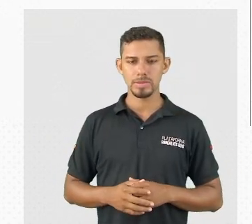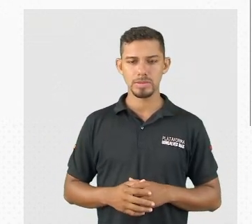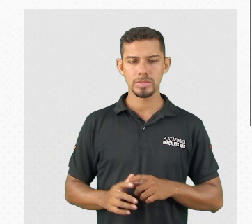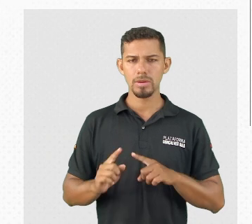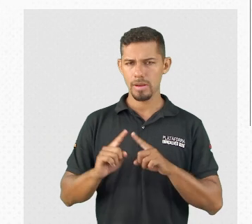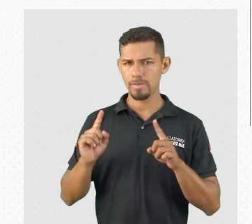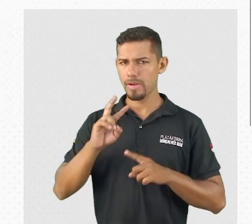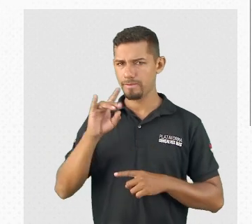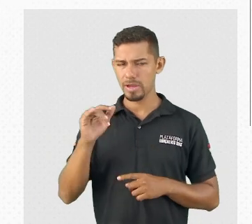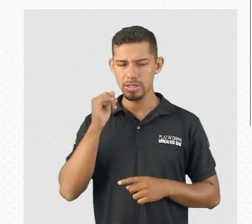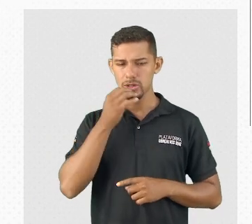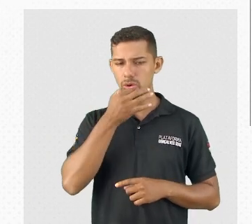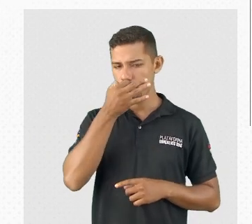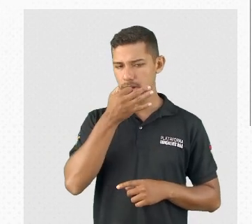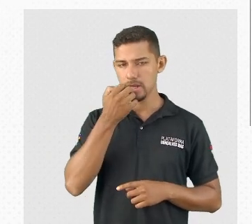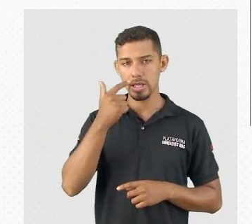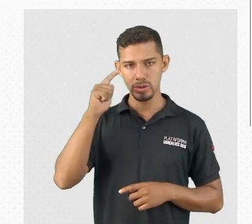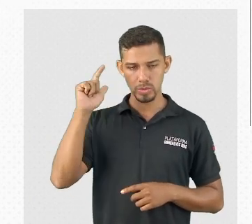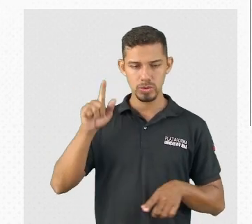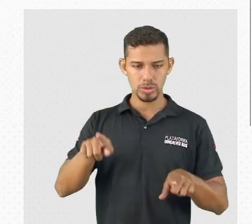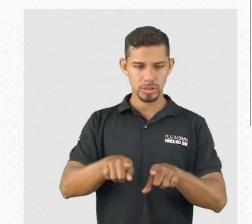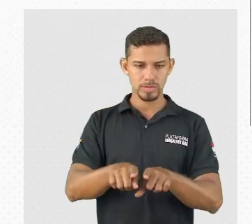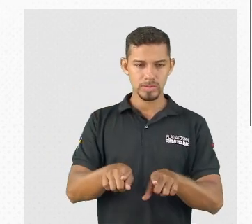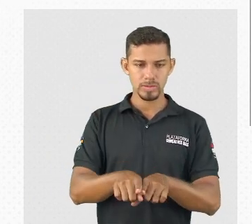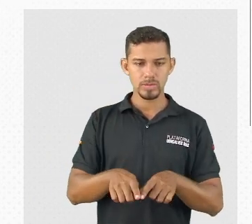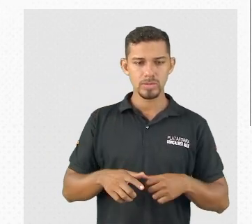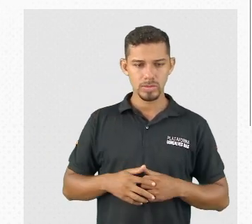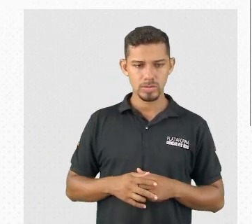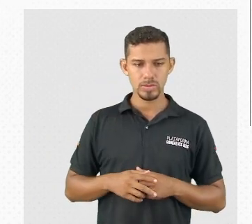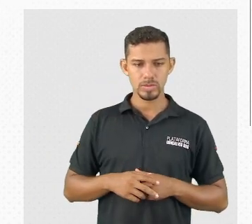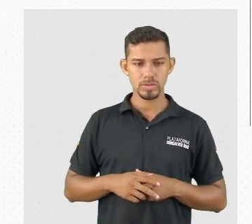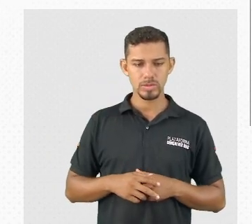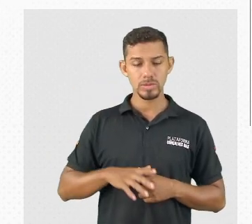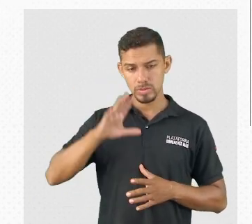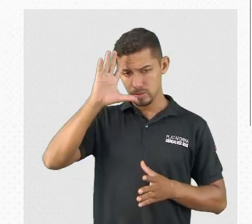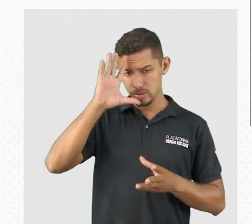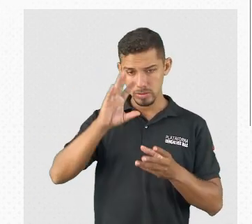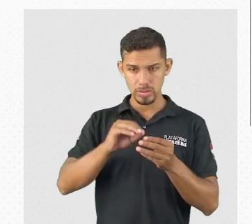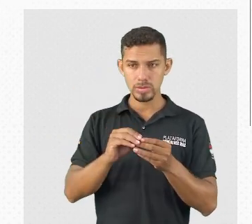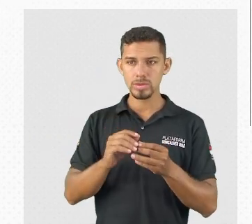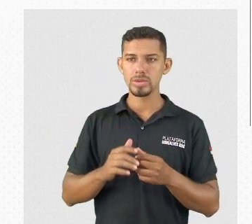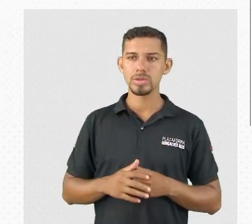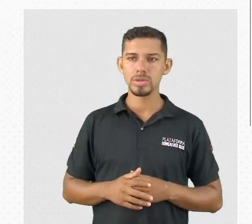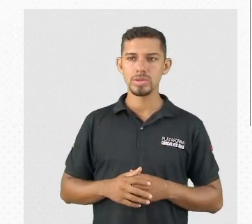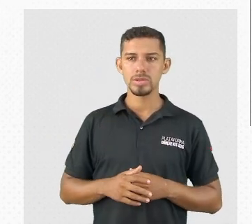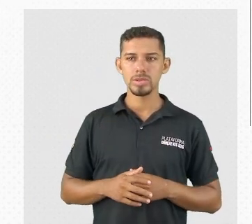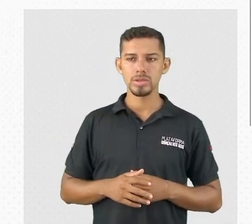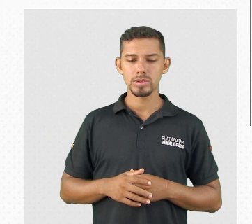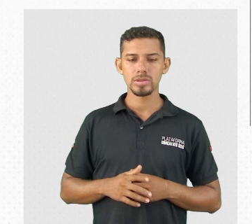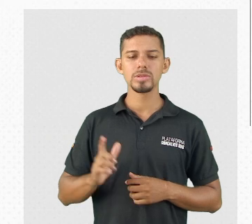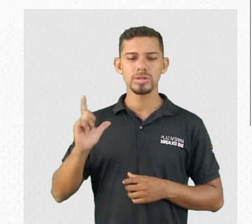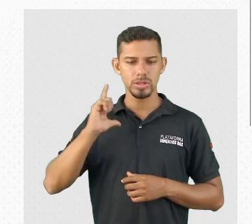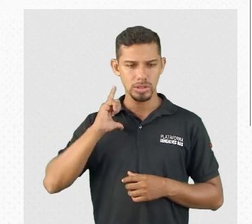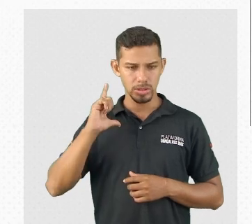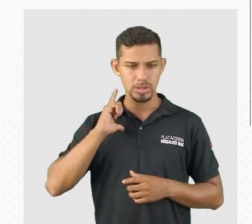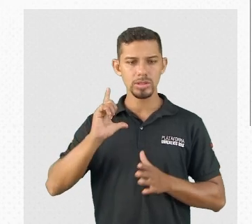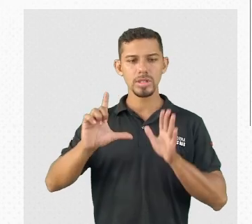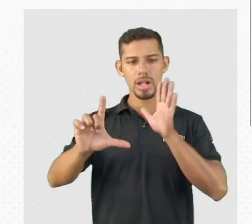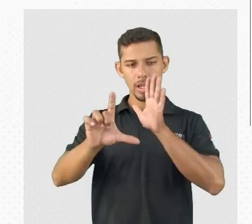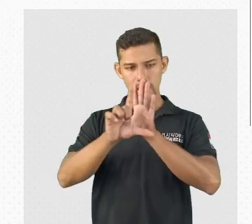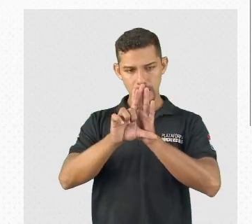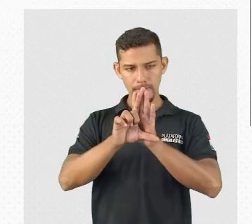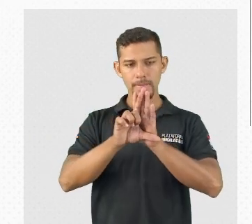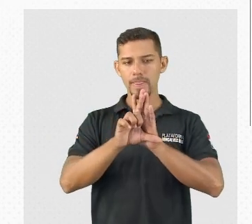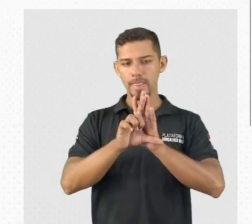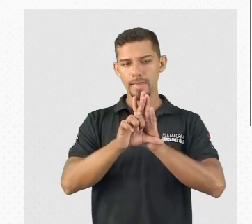vai já comentar as outras também. Só concluindo essa questão das cotas de gênero. Então, existe essa questão da lei